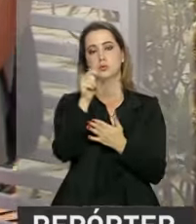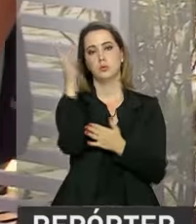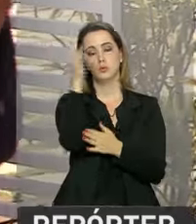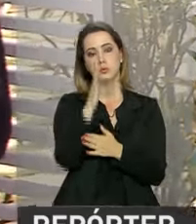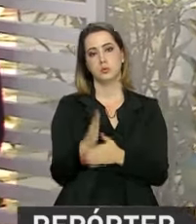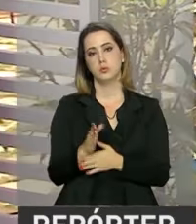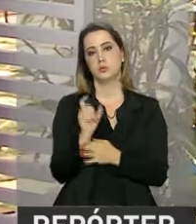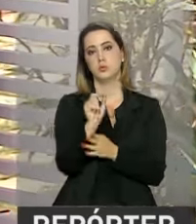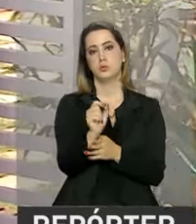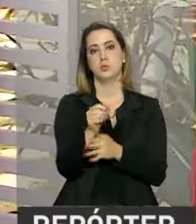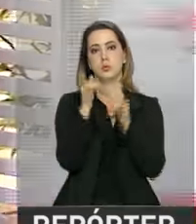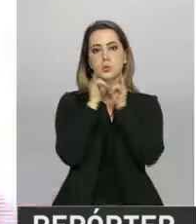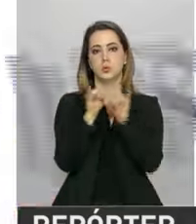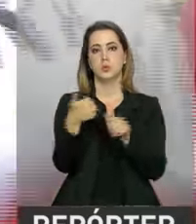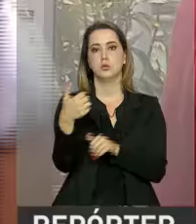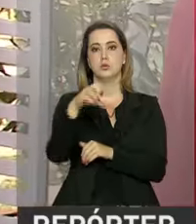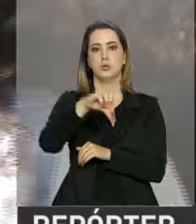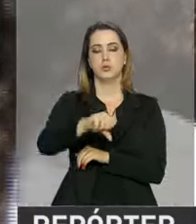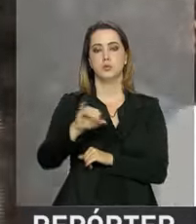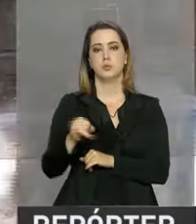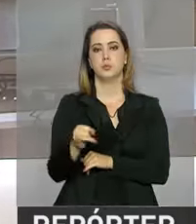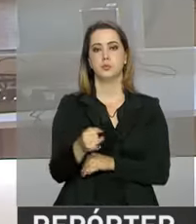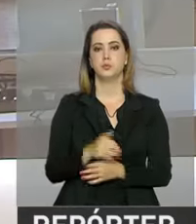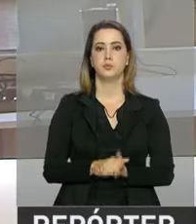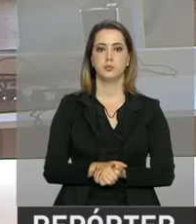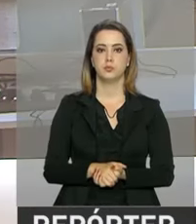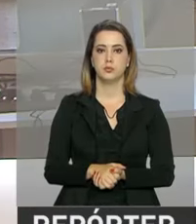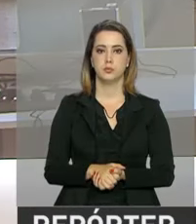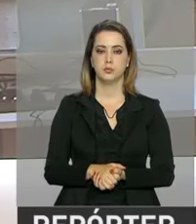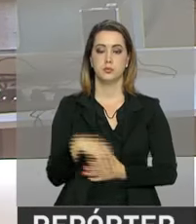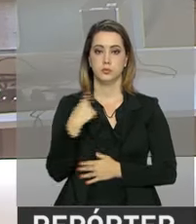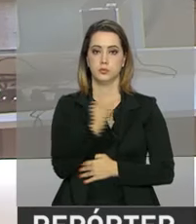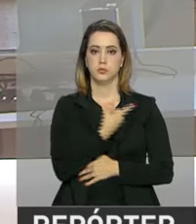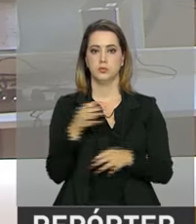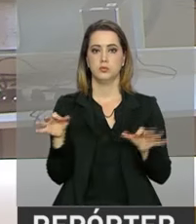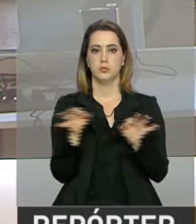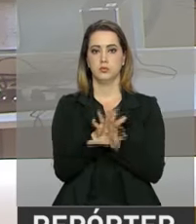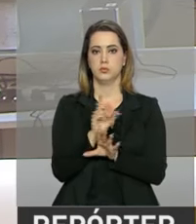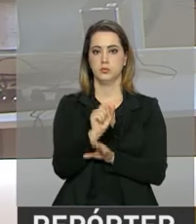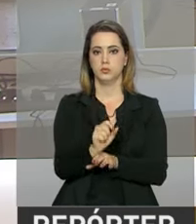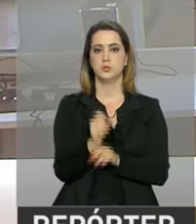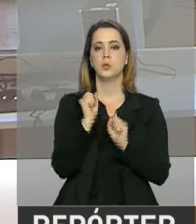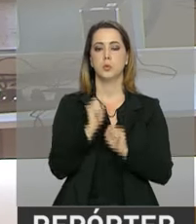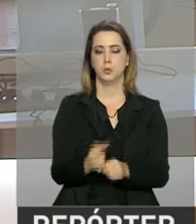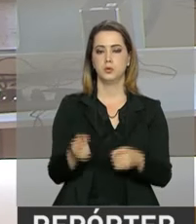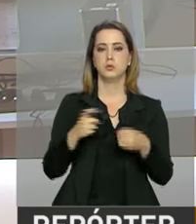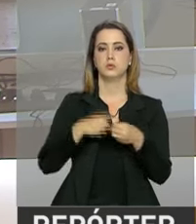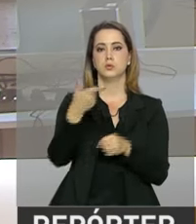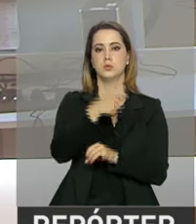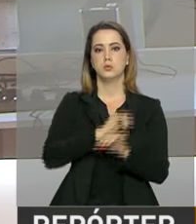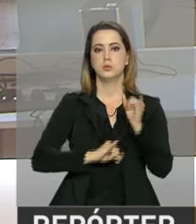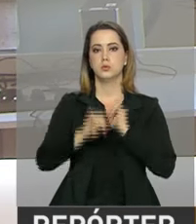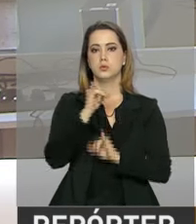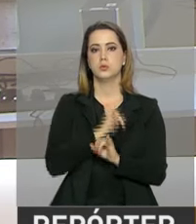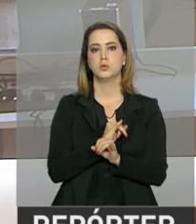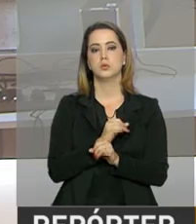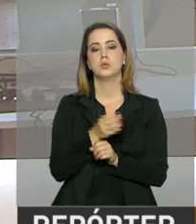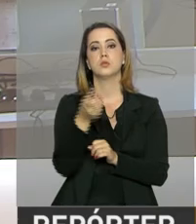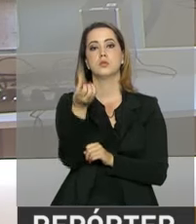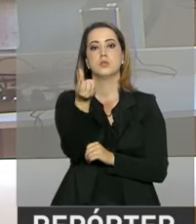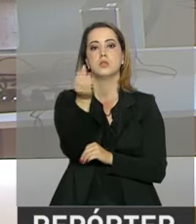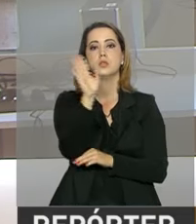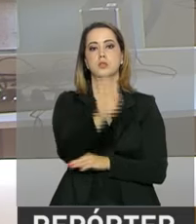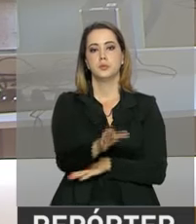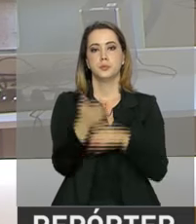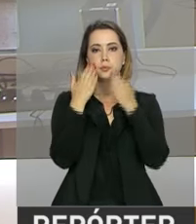divulgado no dia 19 de janeiro e nós ficamos por aqui podemos voltar a qualquer momento com outras informações ou às